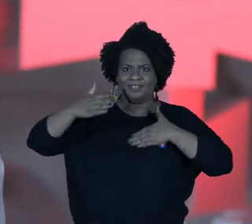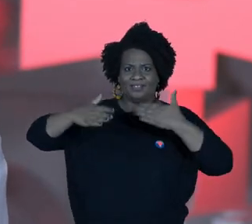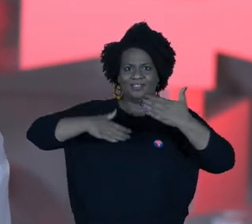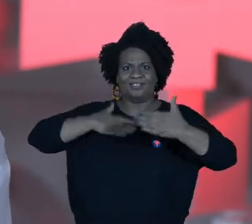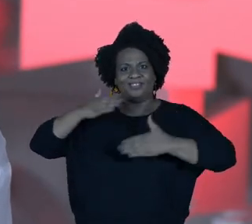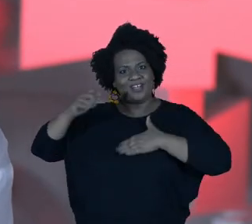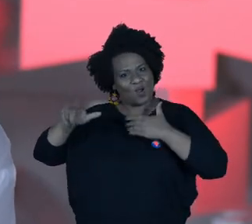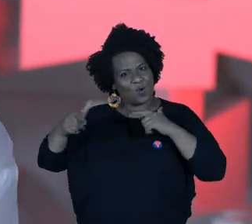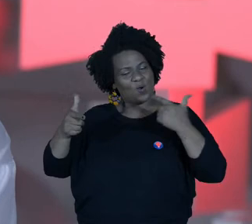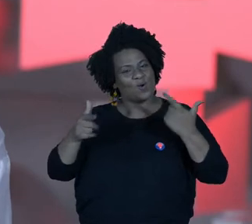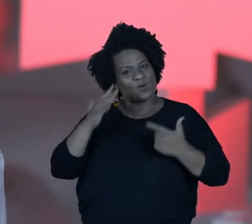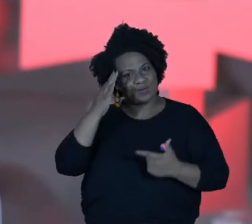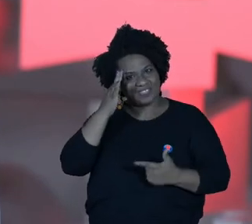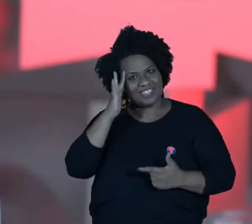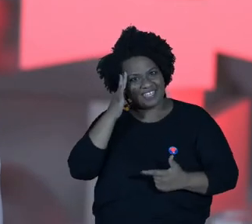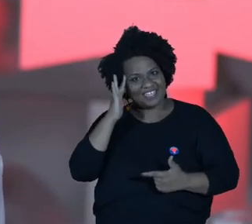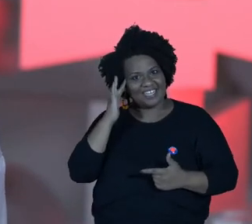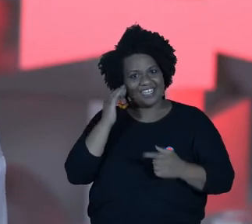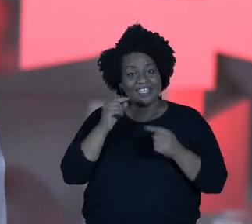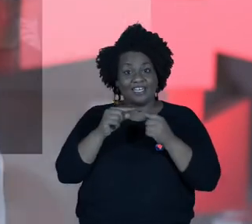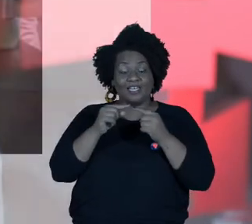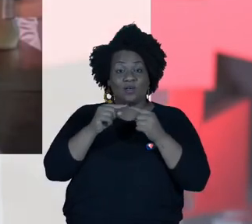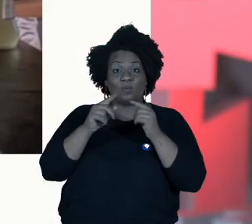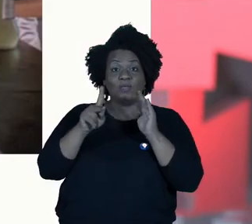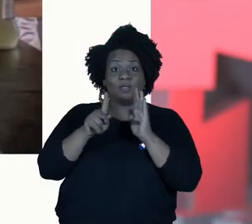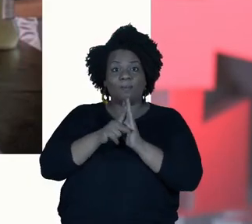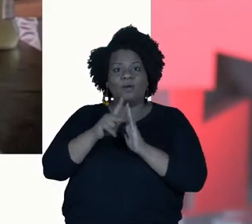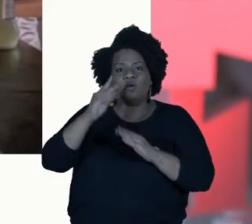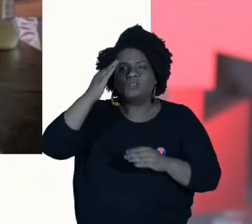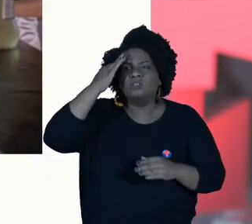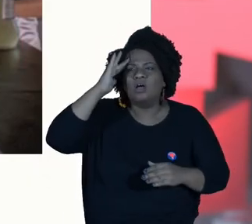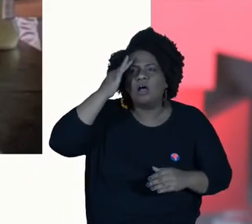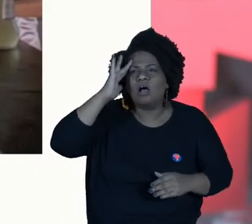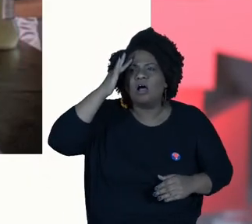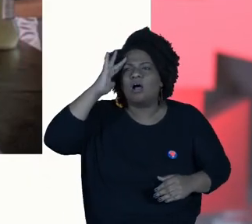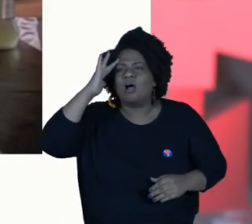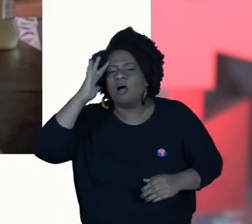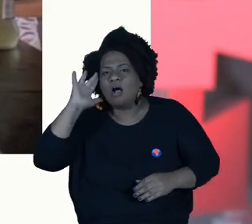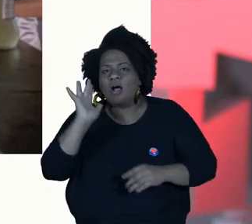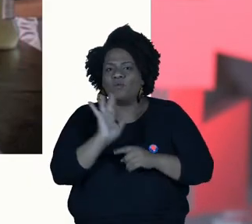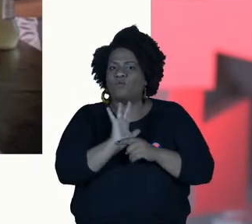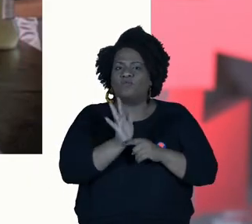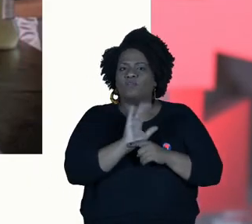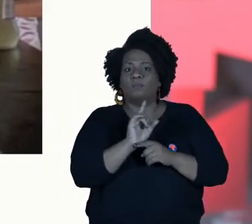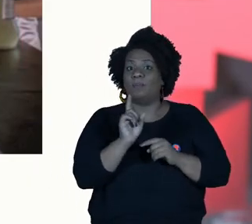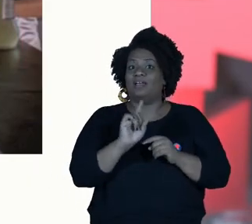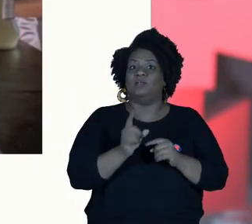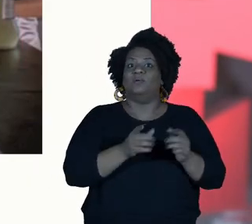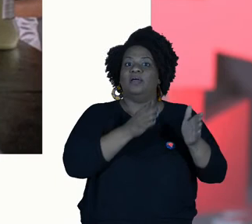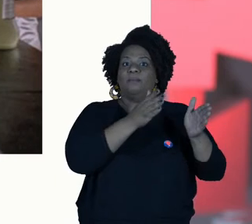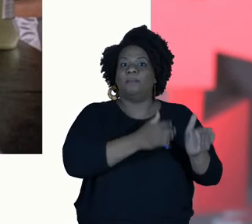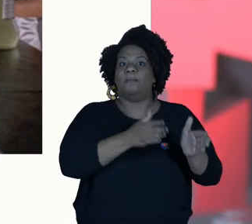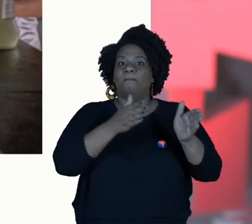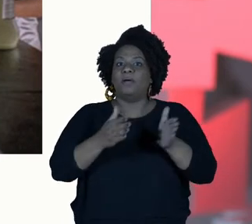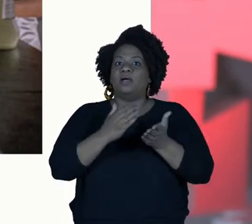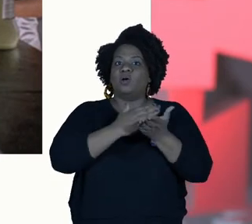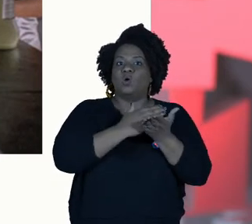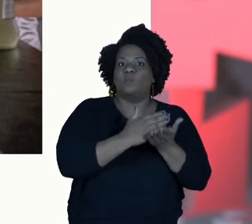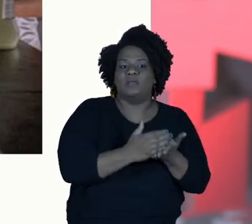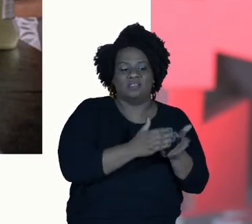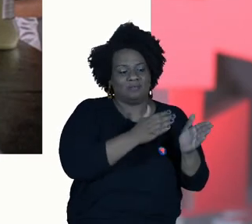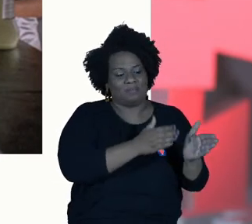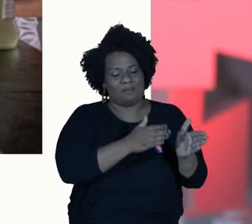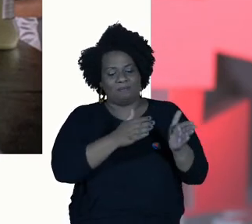entendeu? Que fazem parte da compreensão do filme, mas não numa sequência linear